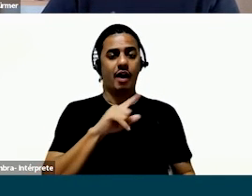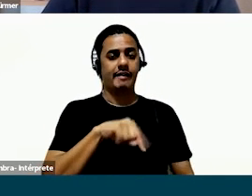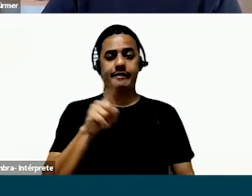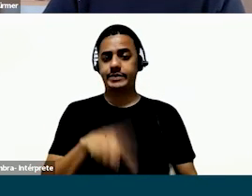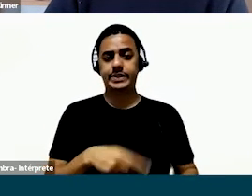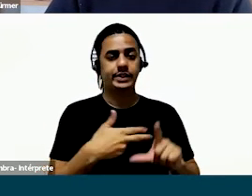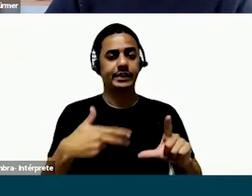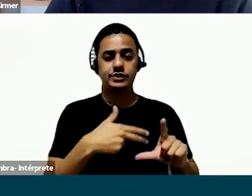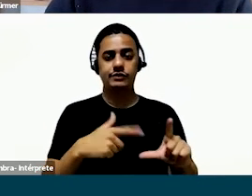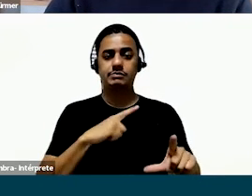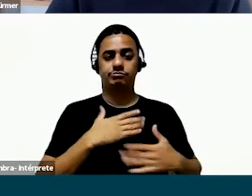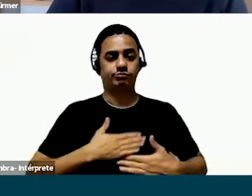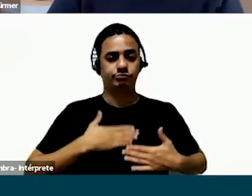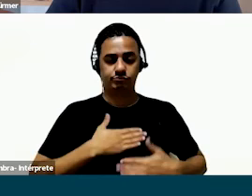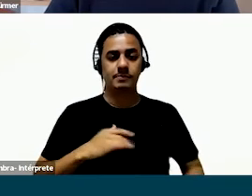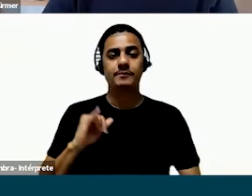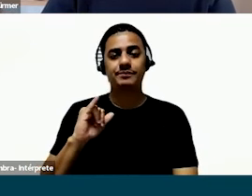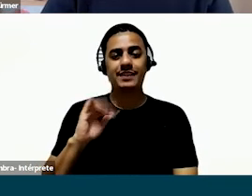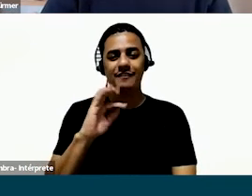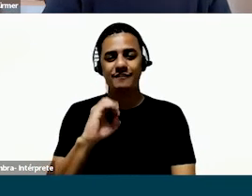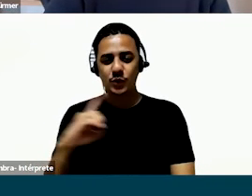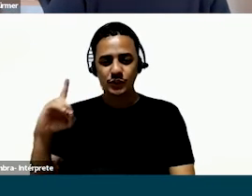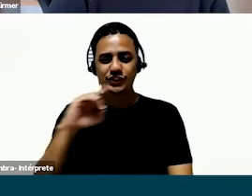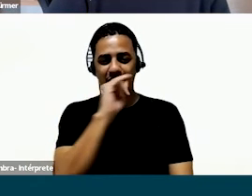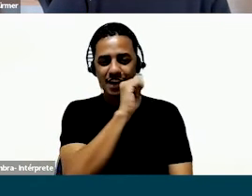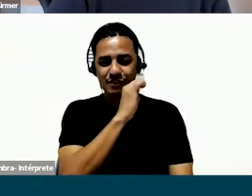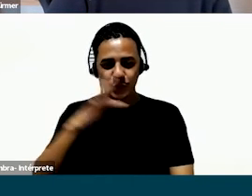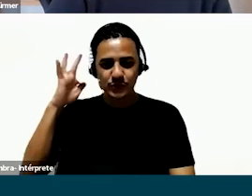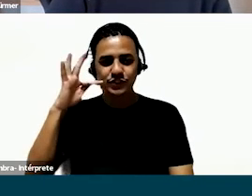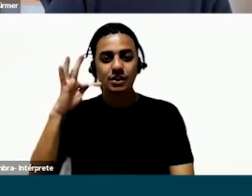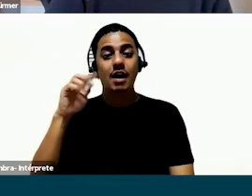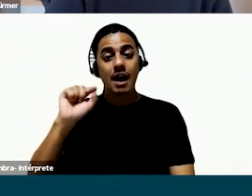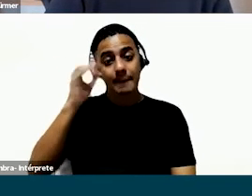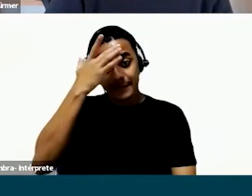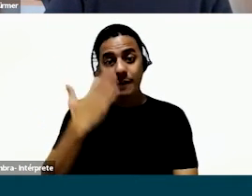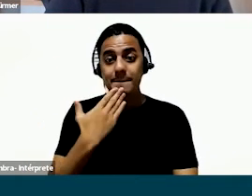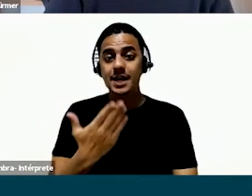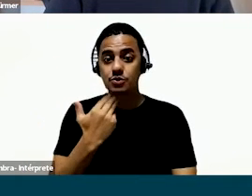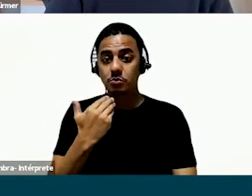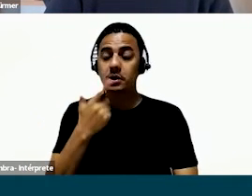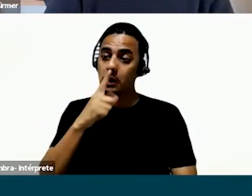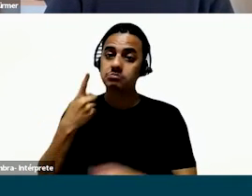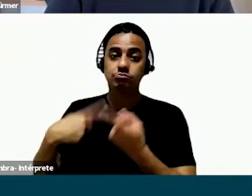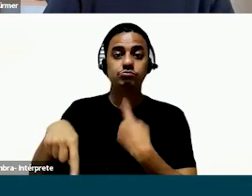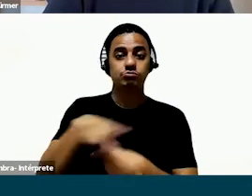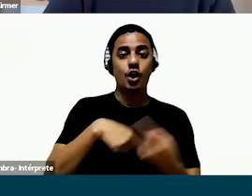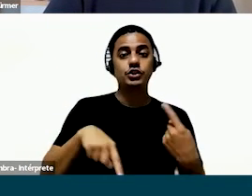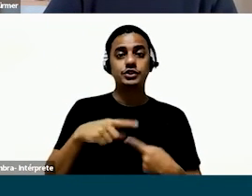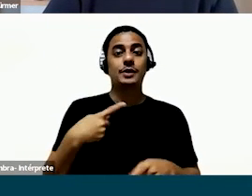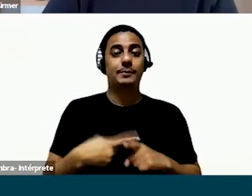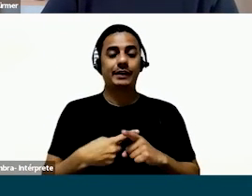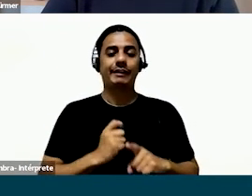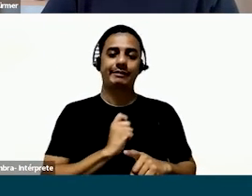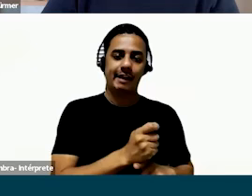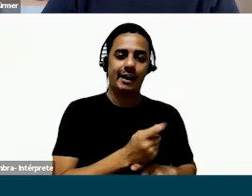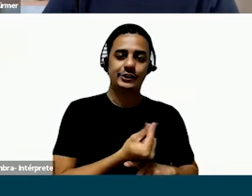valor, quer consumir conteúdo e não vai cancelar o Netflix. No iFood, quem pede comida é quem de fato faz a plataforma funcionar e a lógica